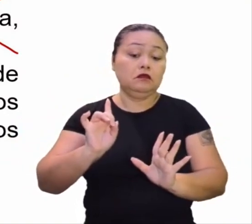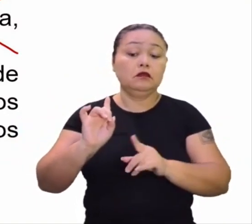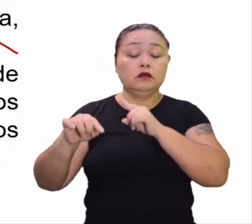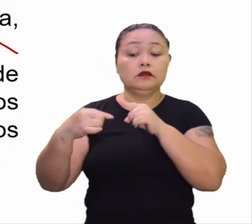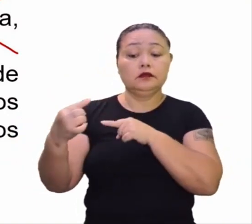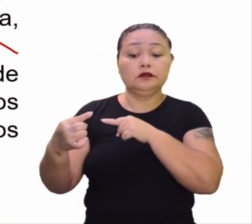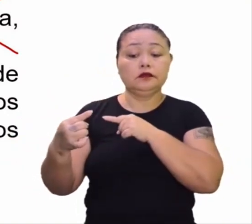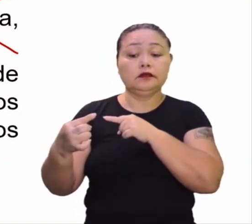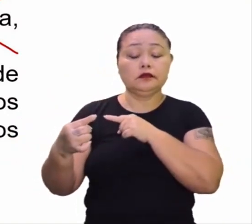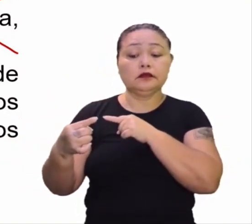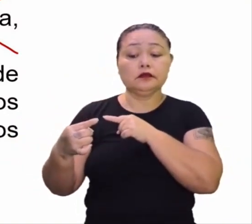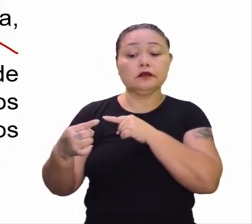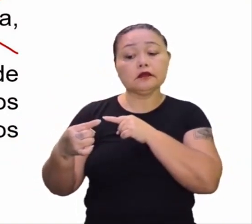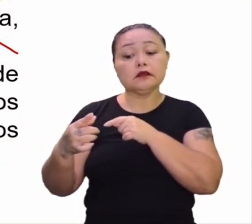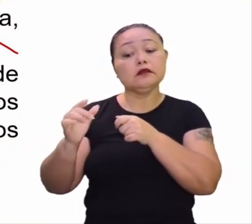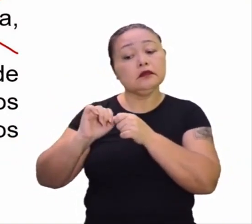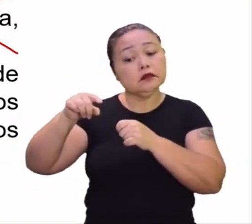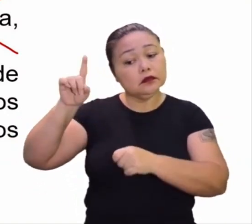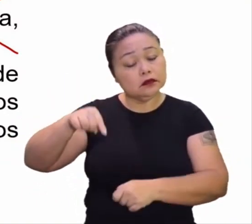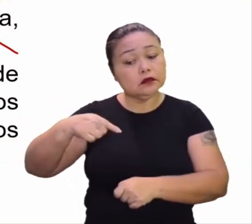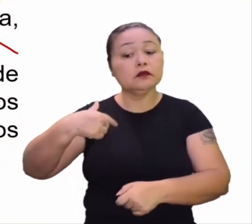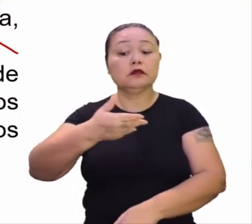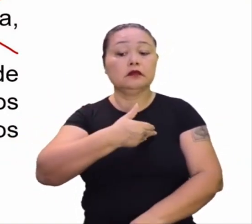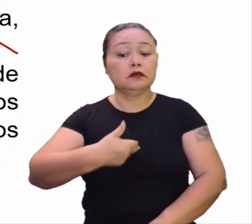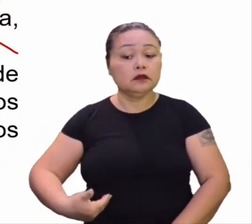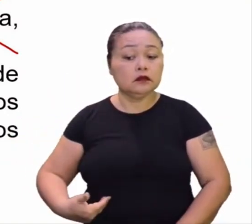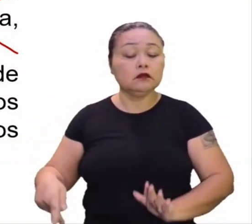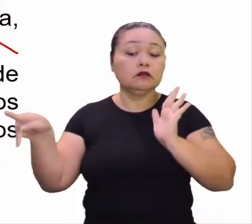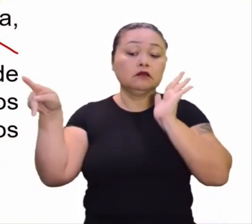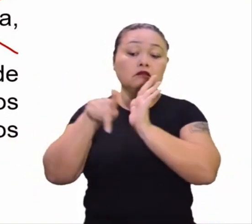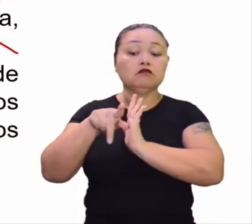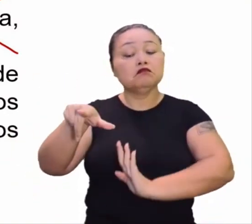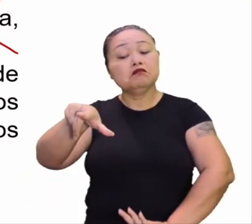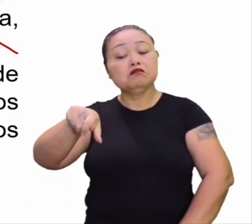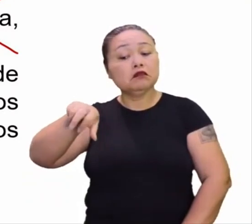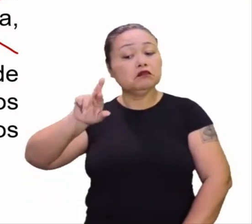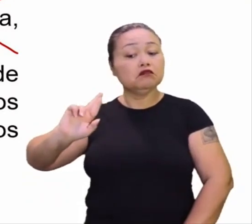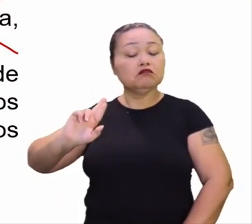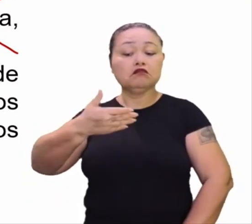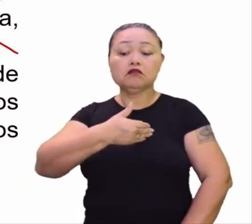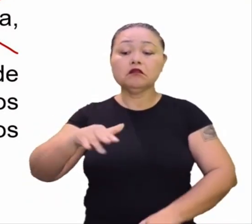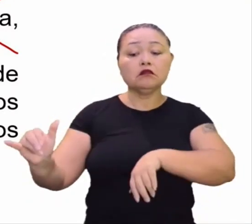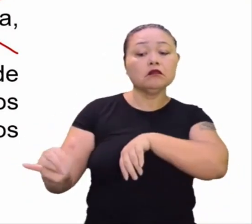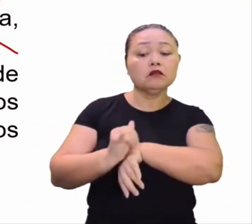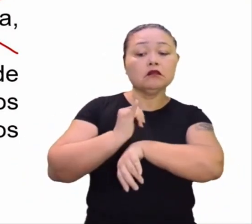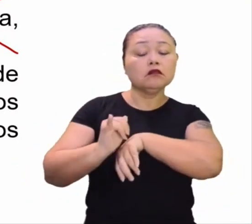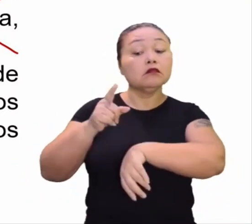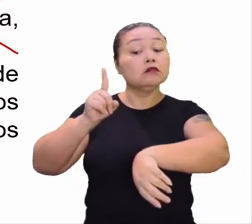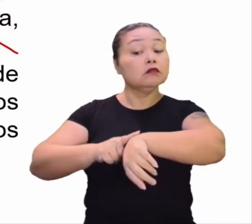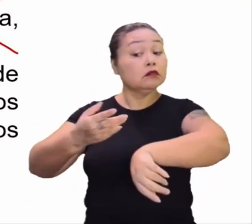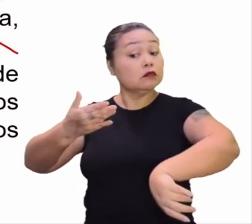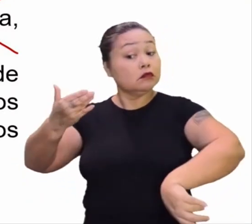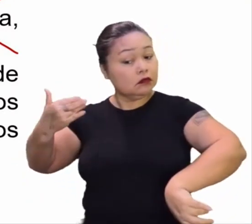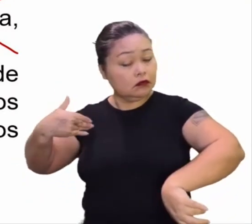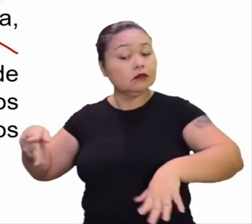no Isso foi uma atitude governamental, uma tomada de decisão estratégica